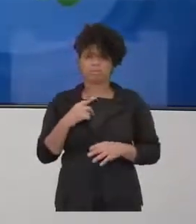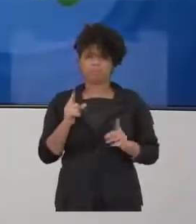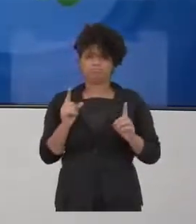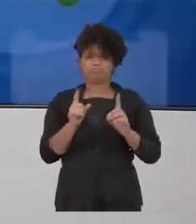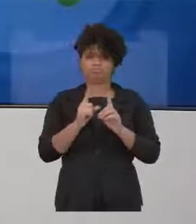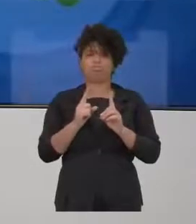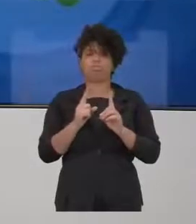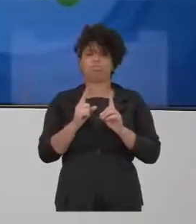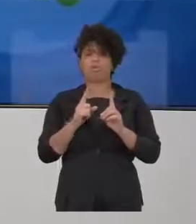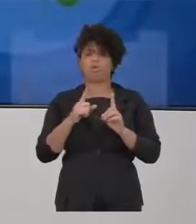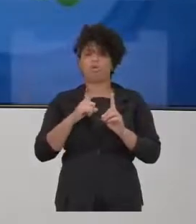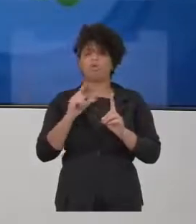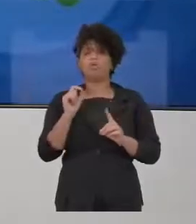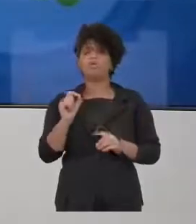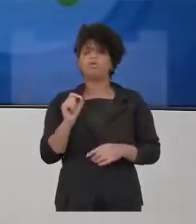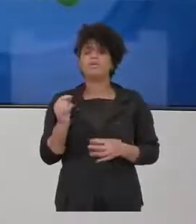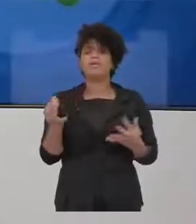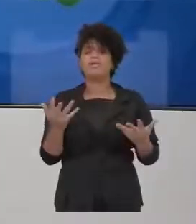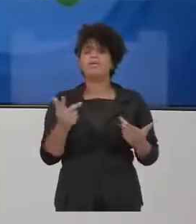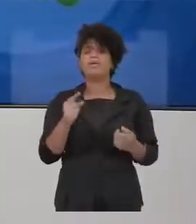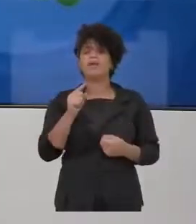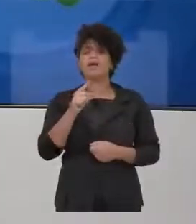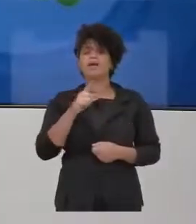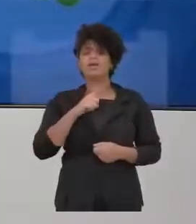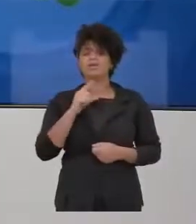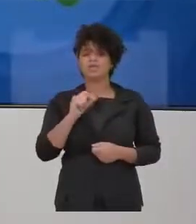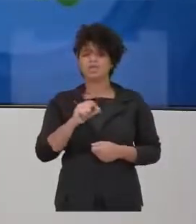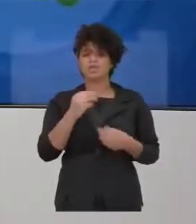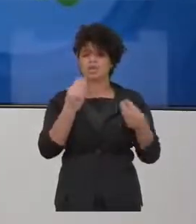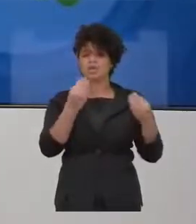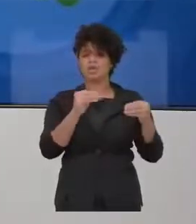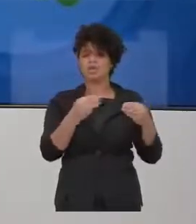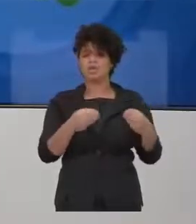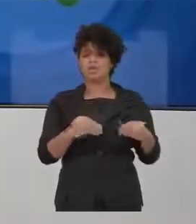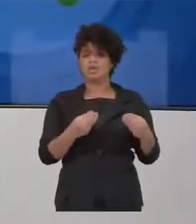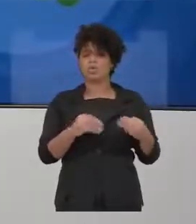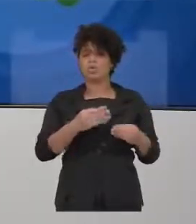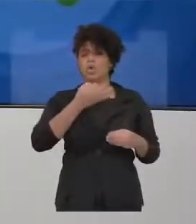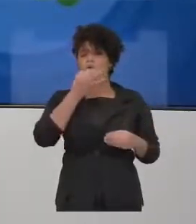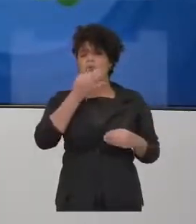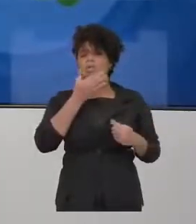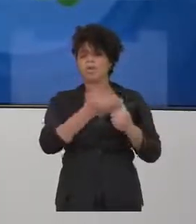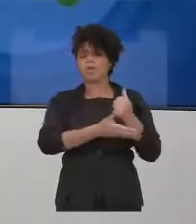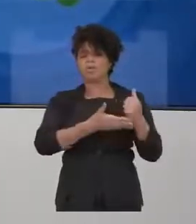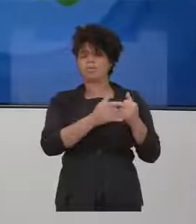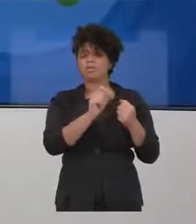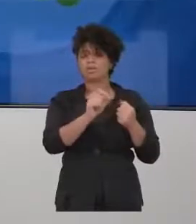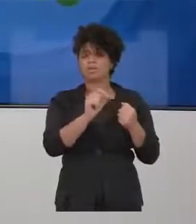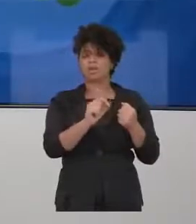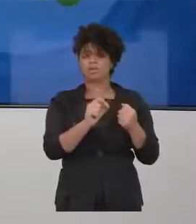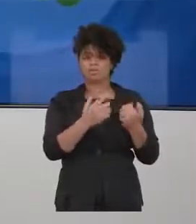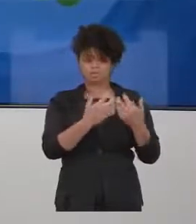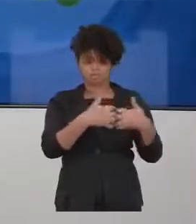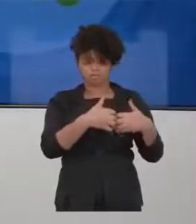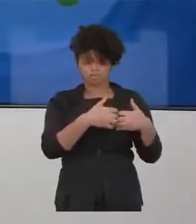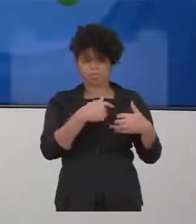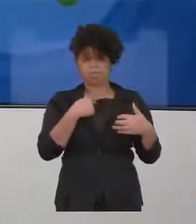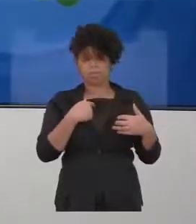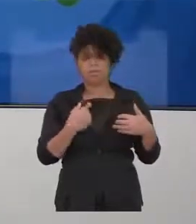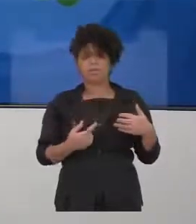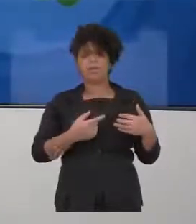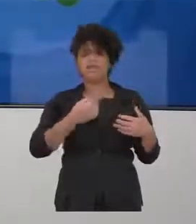maravilhosa, espetacular, grandiosa, que é a fundamentação da opinião, que são os